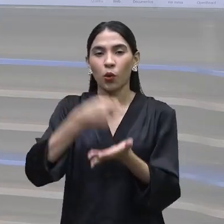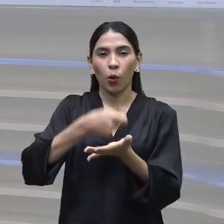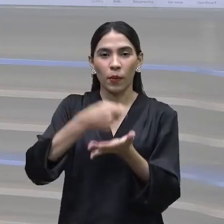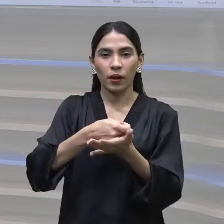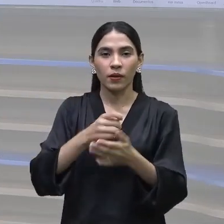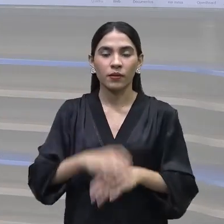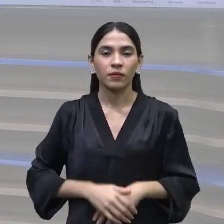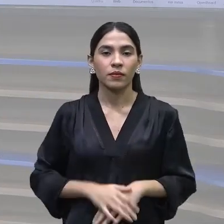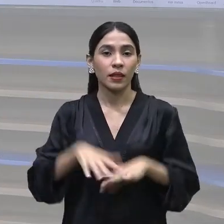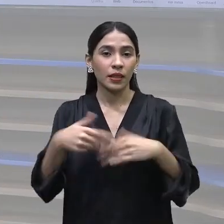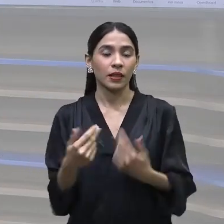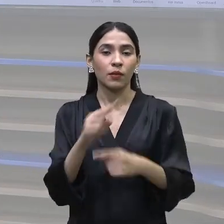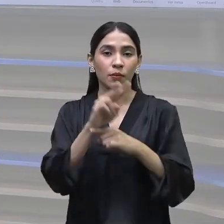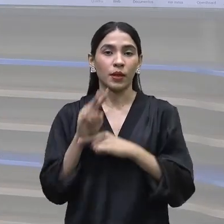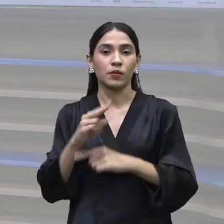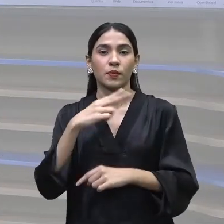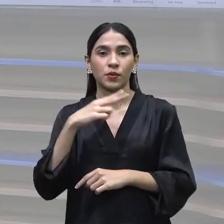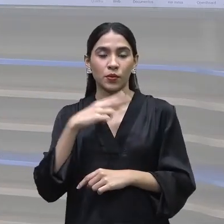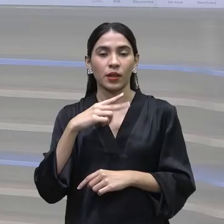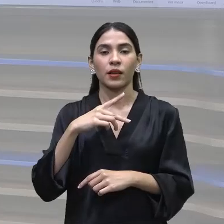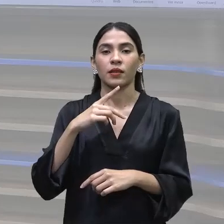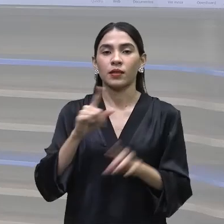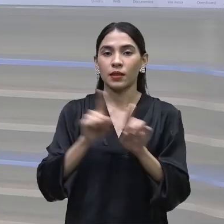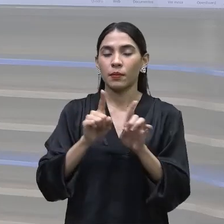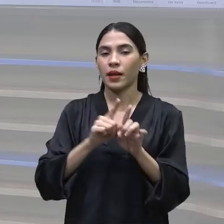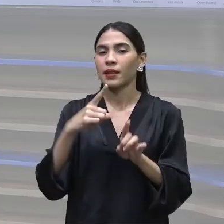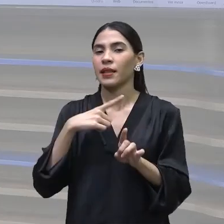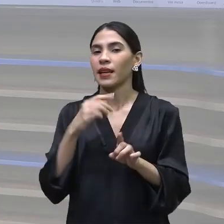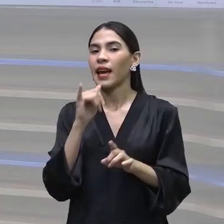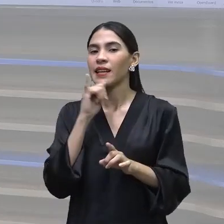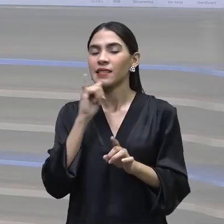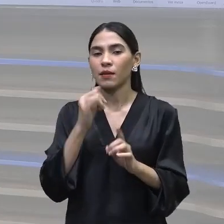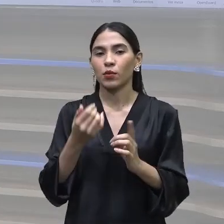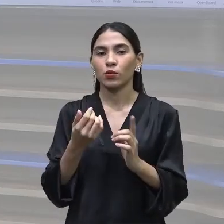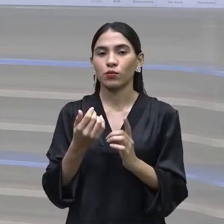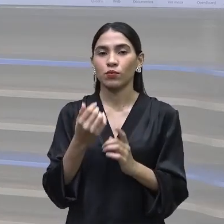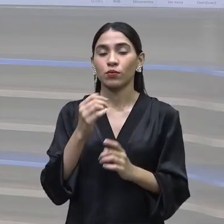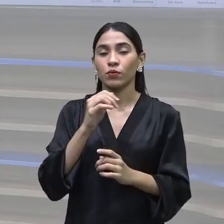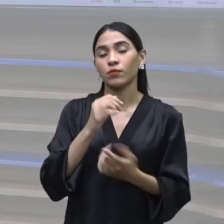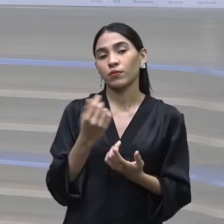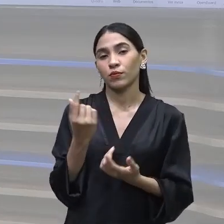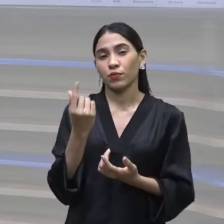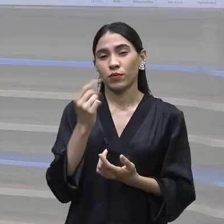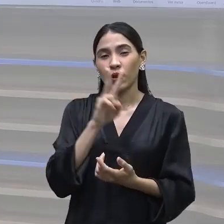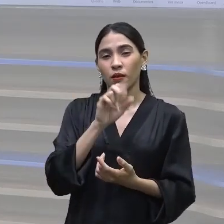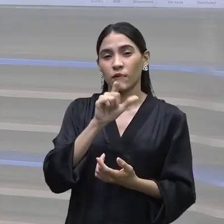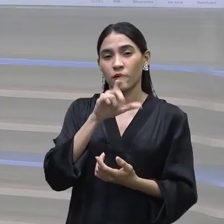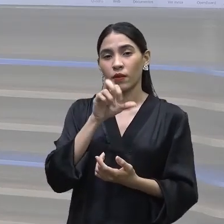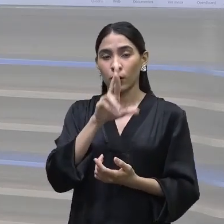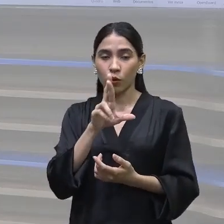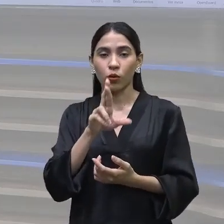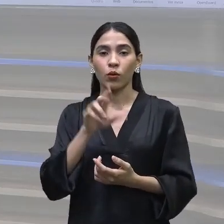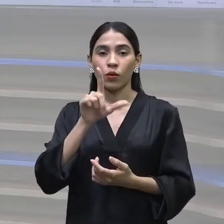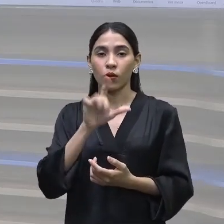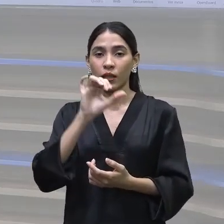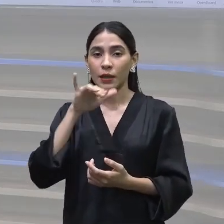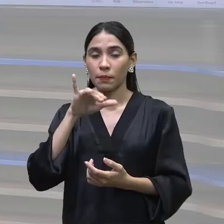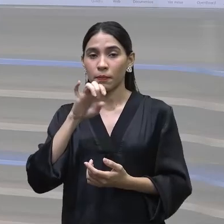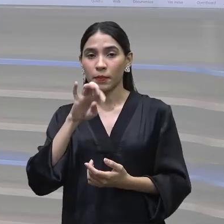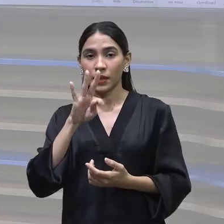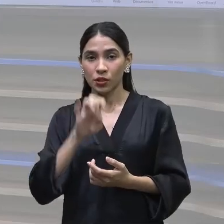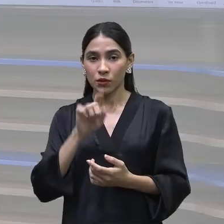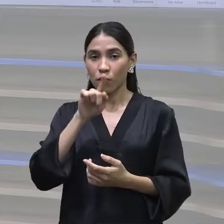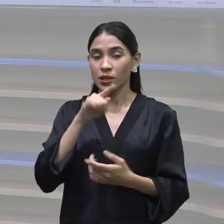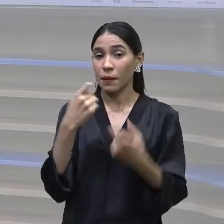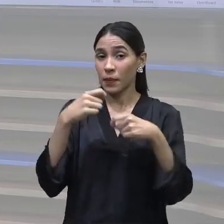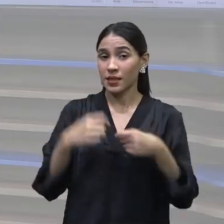empréstimo pessoal, ele tem um valor limite onde você tem que declarar a sua renda.